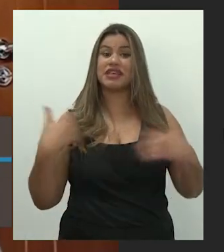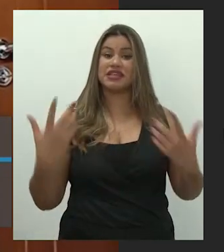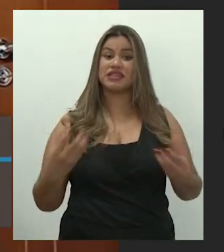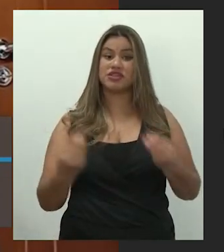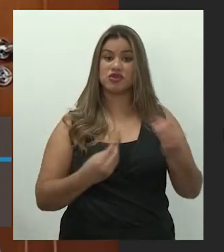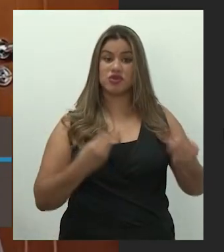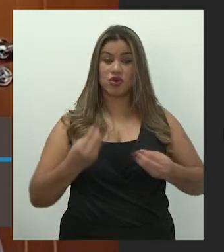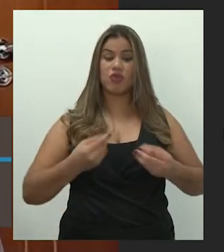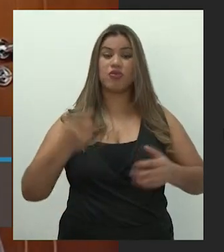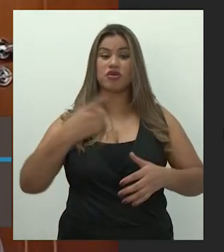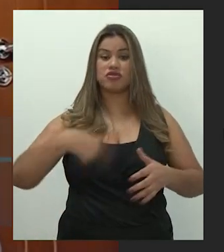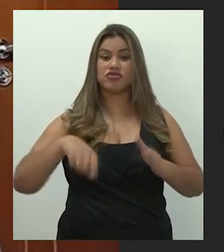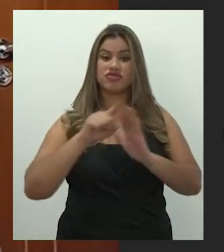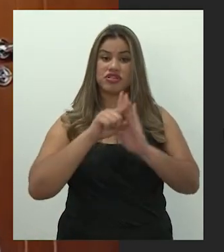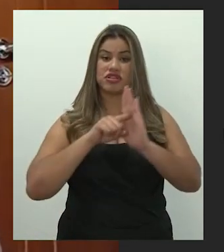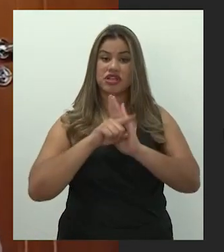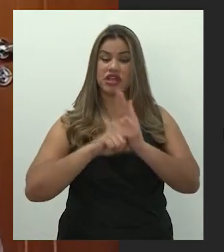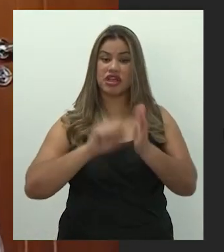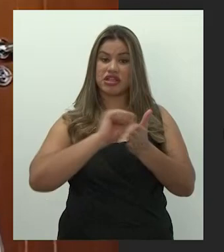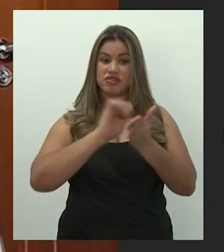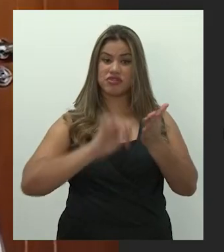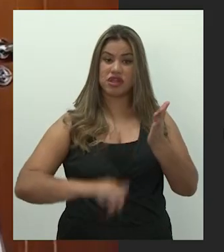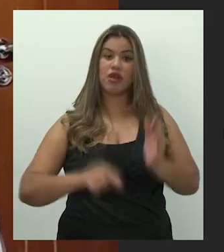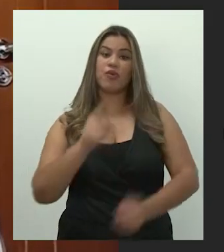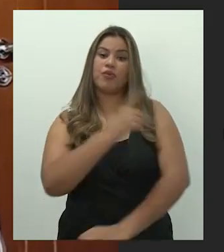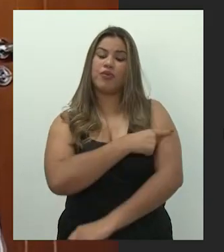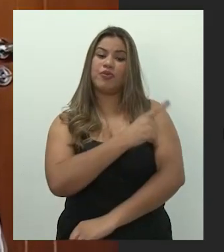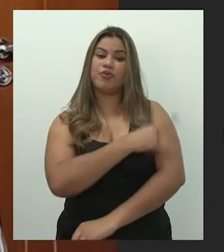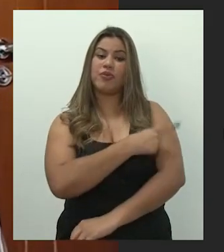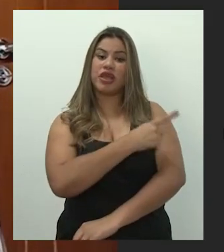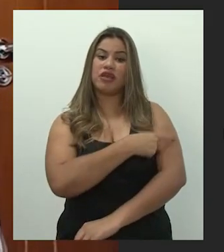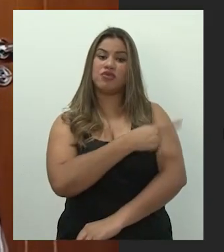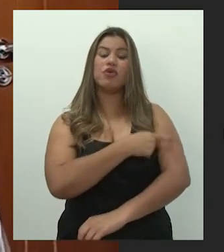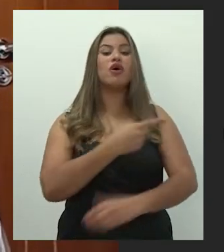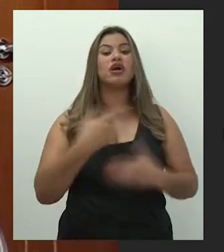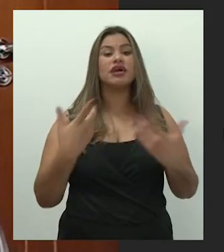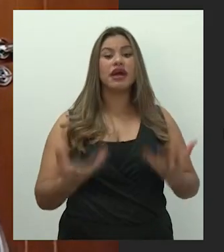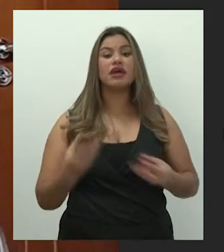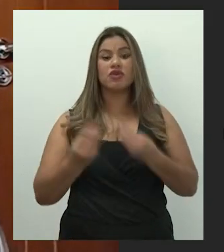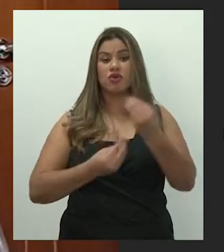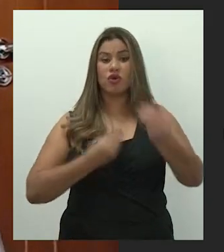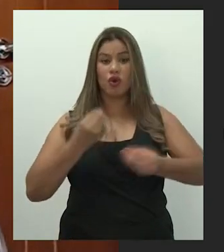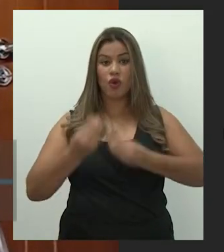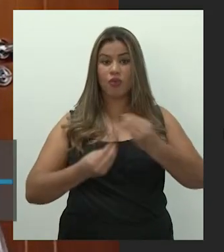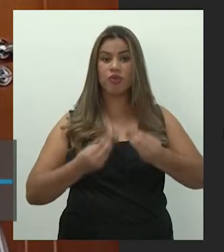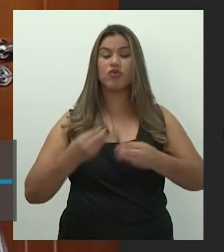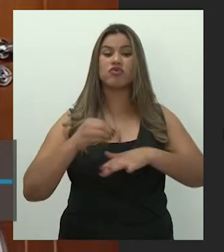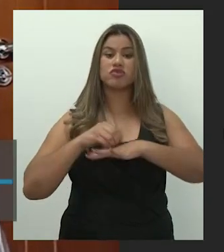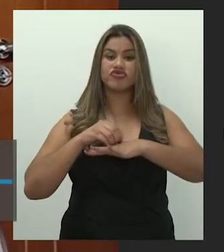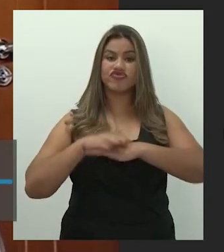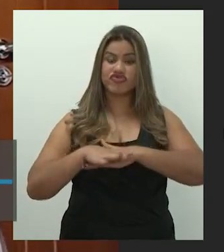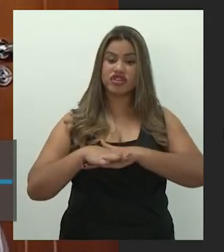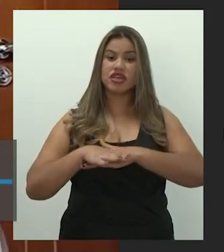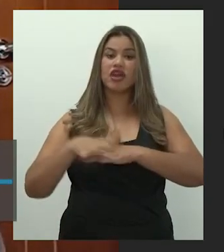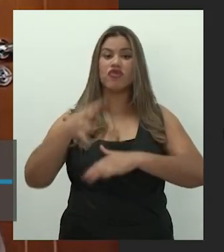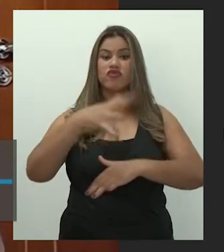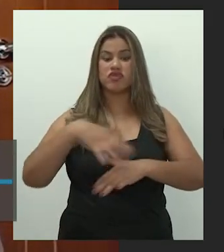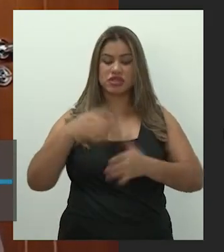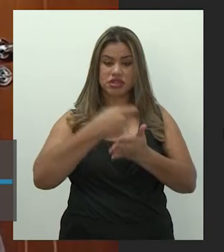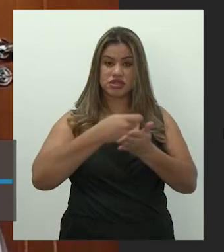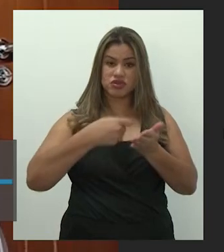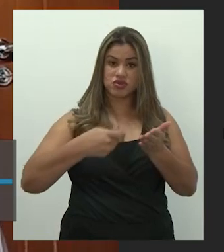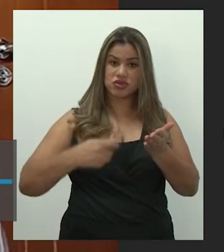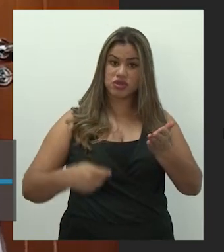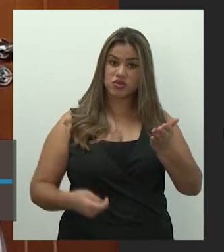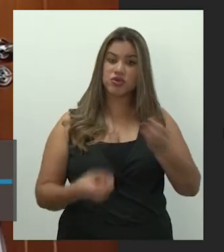agora a gente vai analisar uma atividade do primeiro ano. E aí eu sugiro que vocês façam umas pequenas anotações